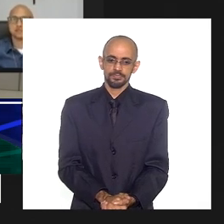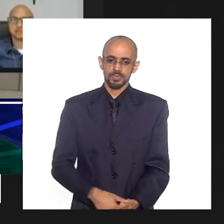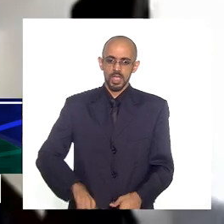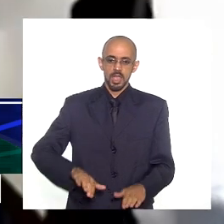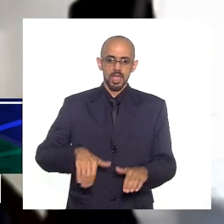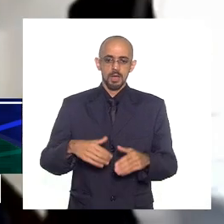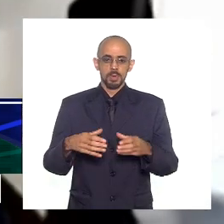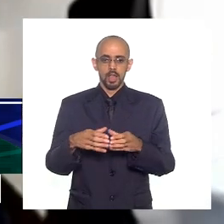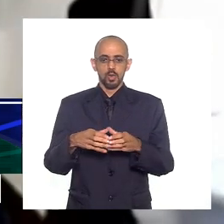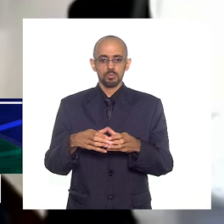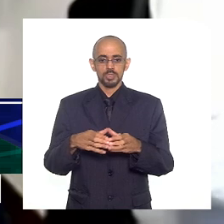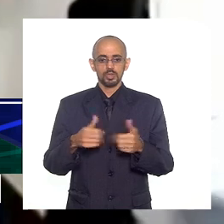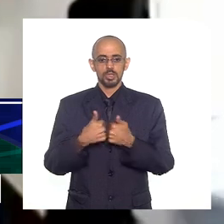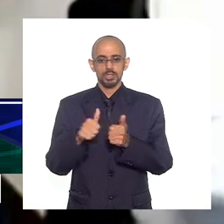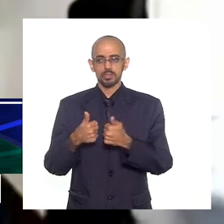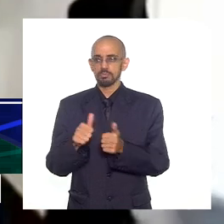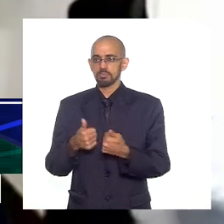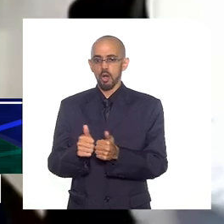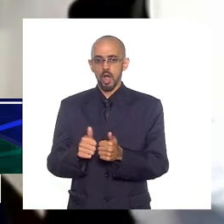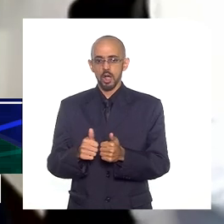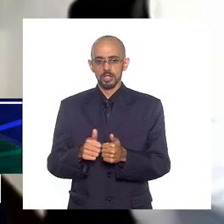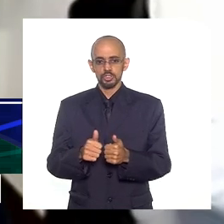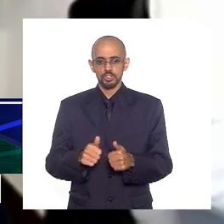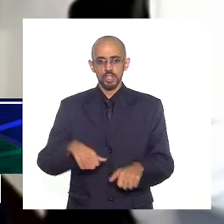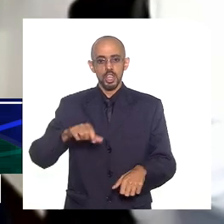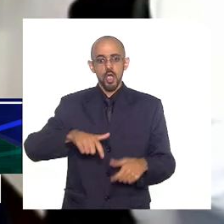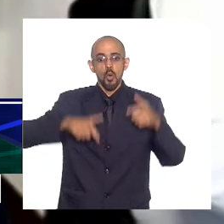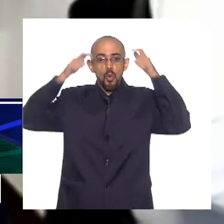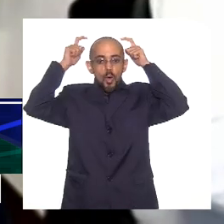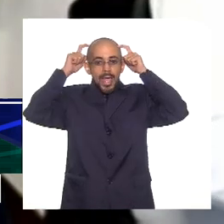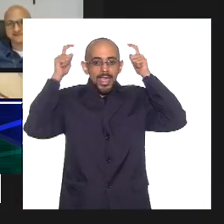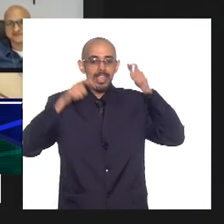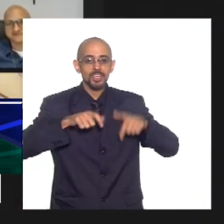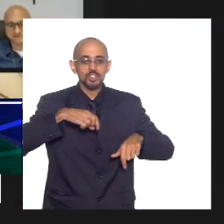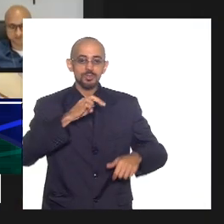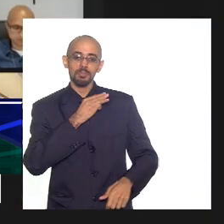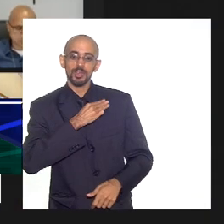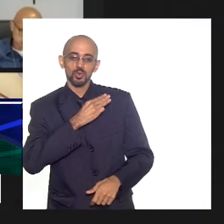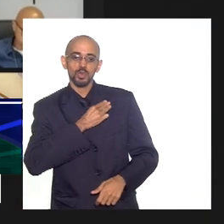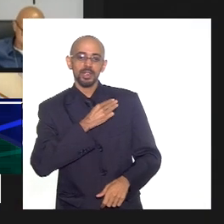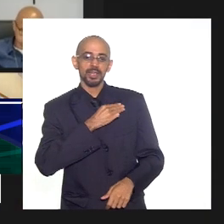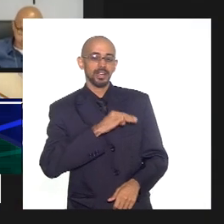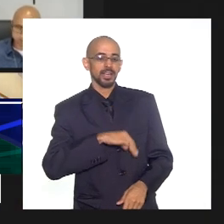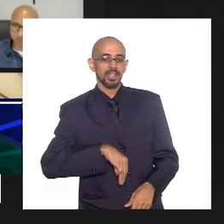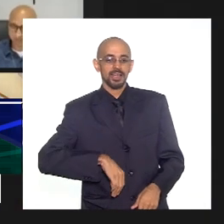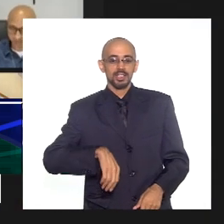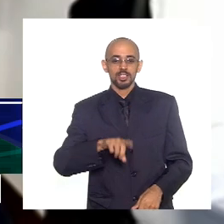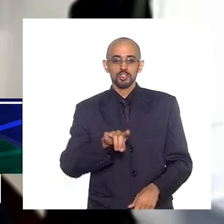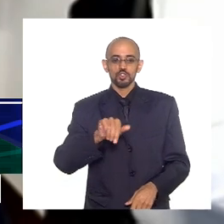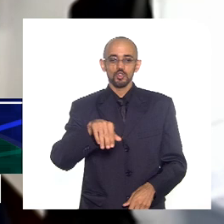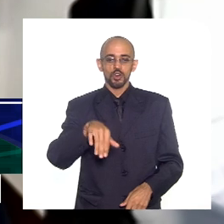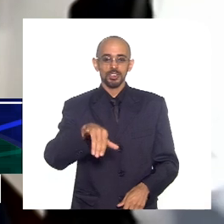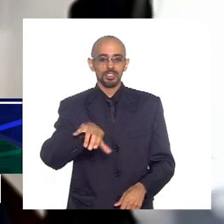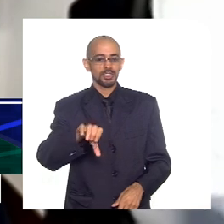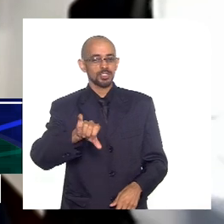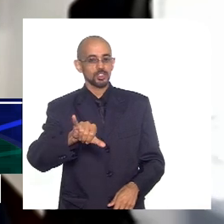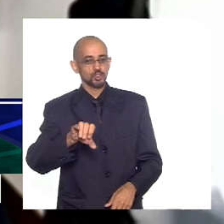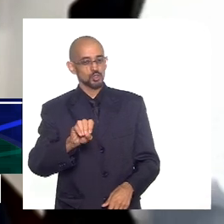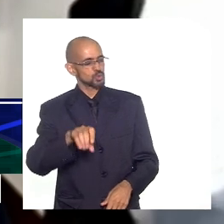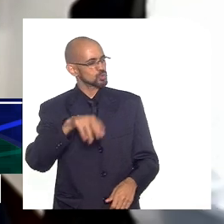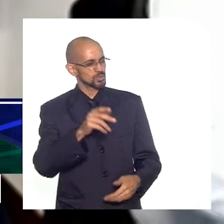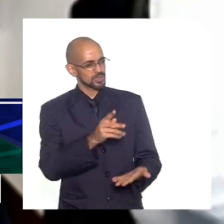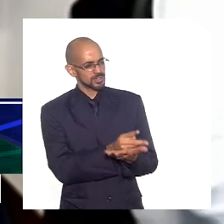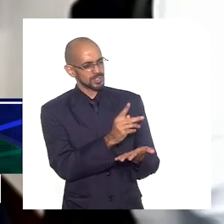Pela Comissão de Transporte, o rei de Madureira, Dionísio Lins. Imperador de Madureira, sempre mais bonito aí com visual, hein,